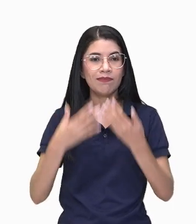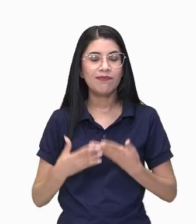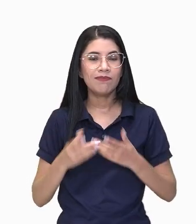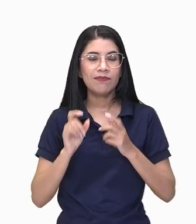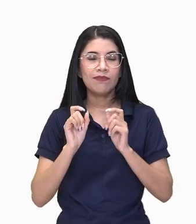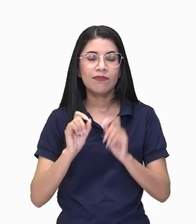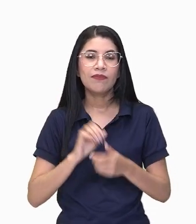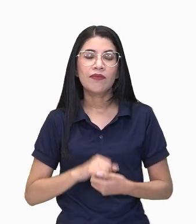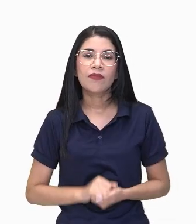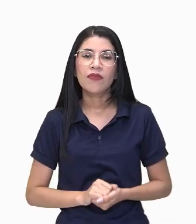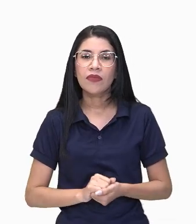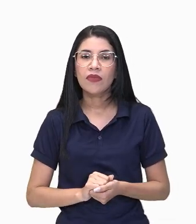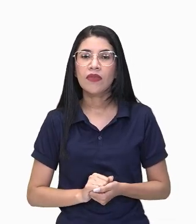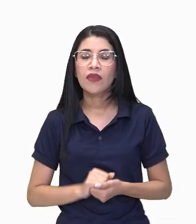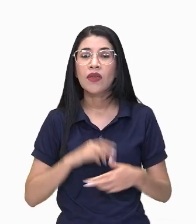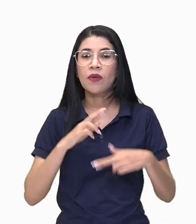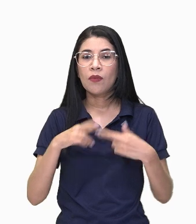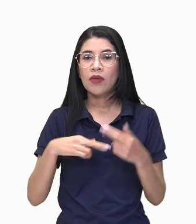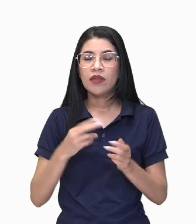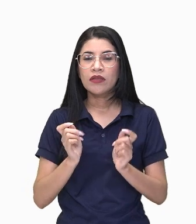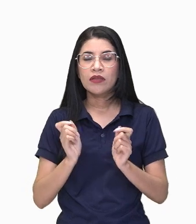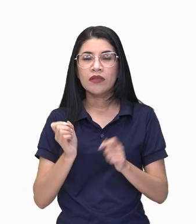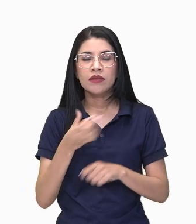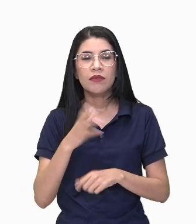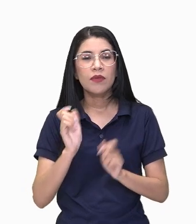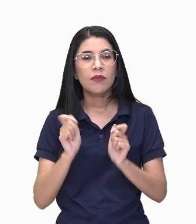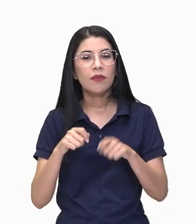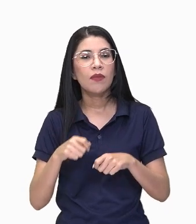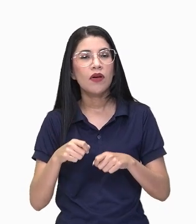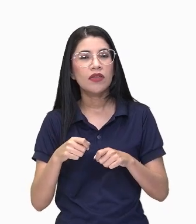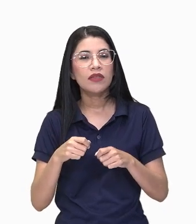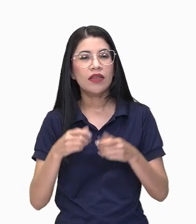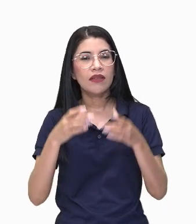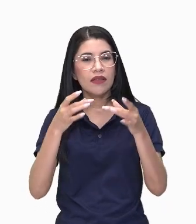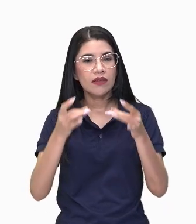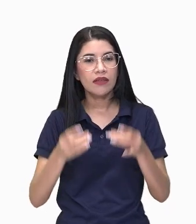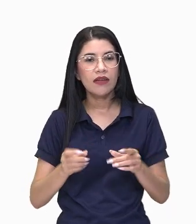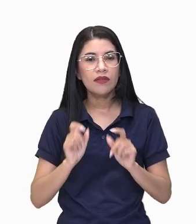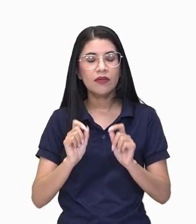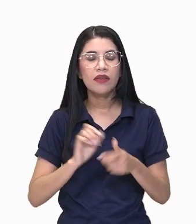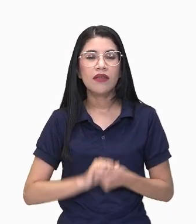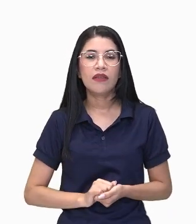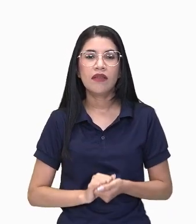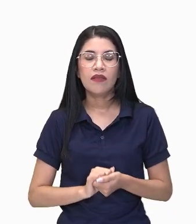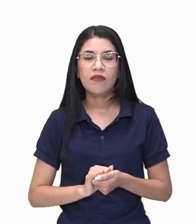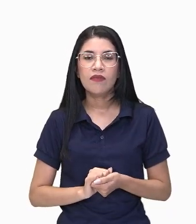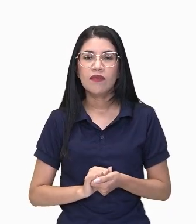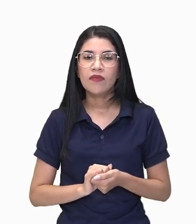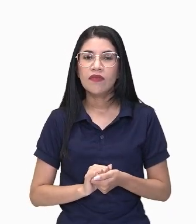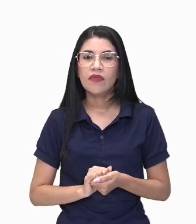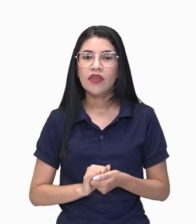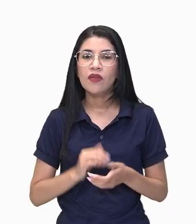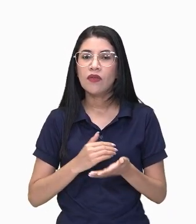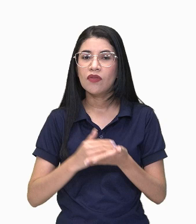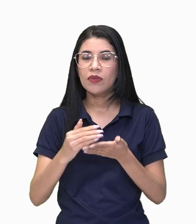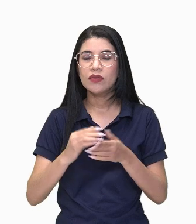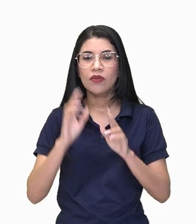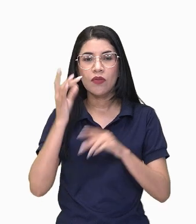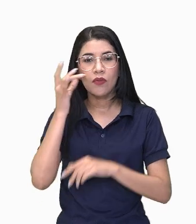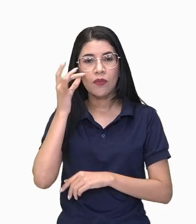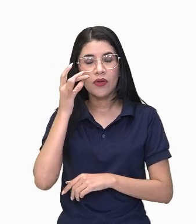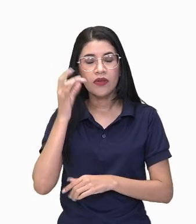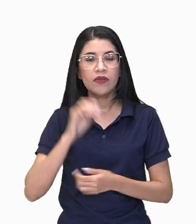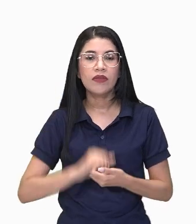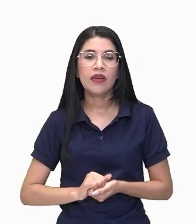o Renascimento poderia ser definido como um despertar do humanismo, entendido como a crença